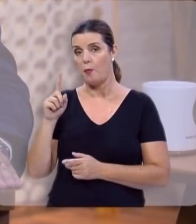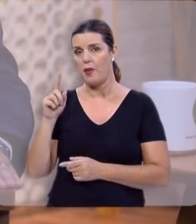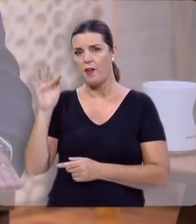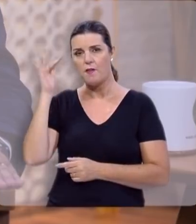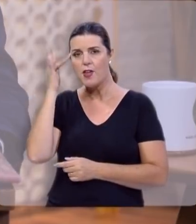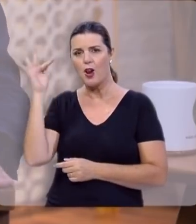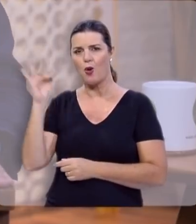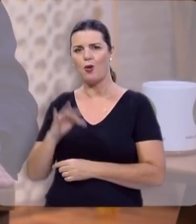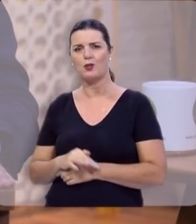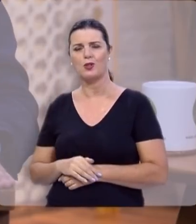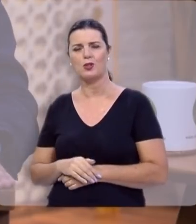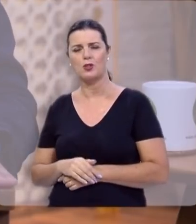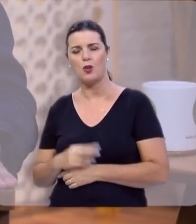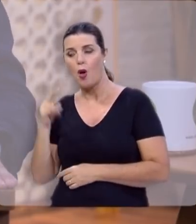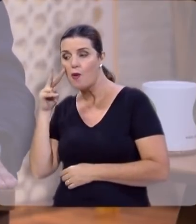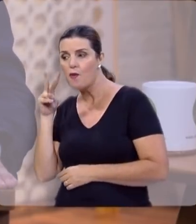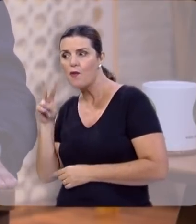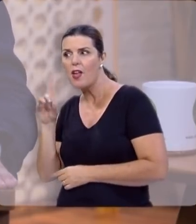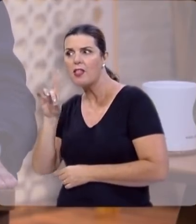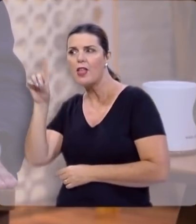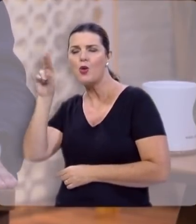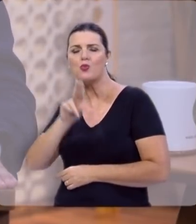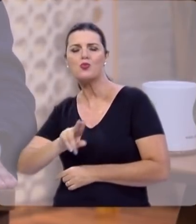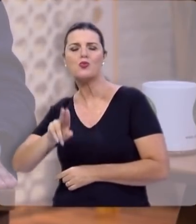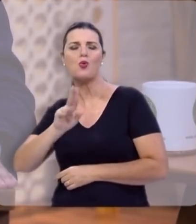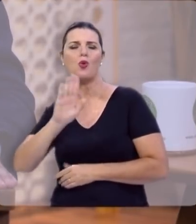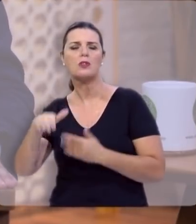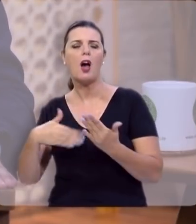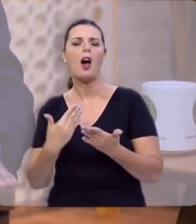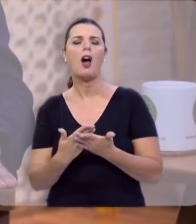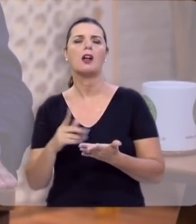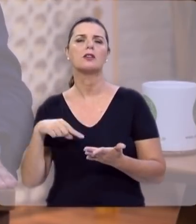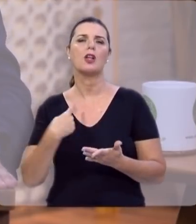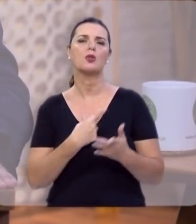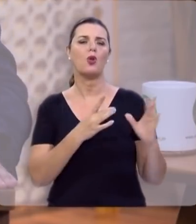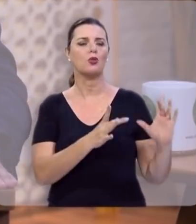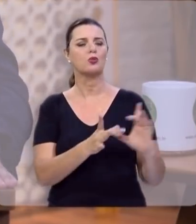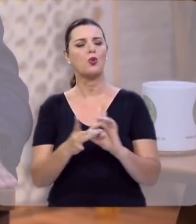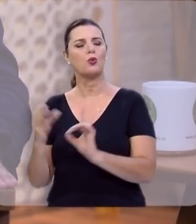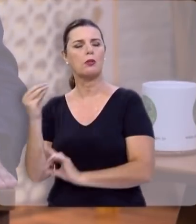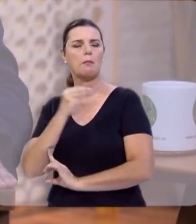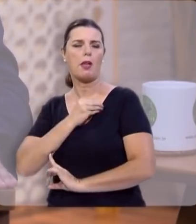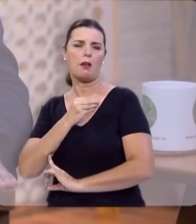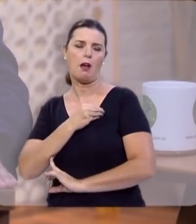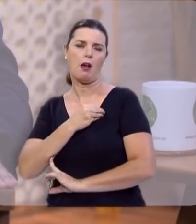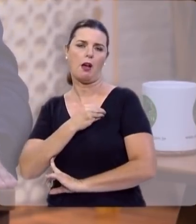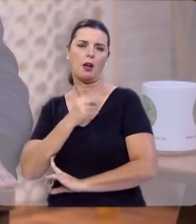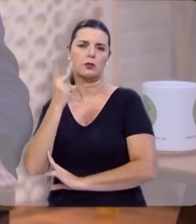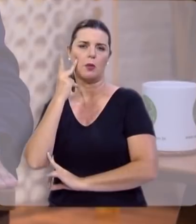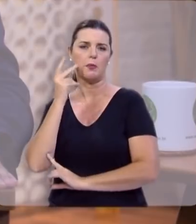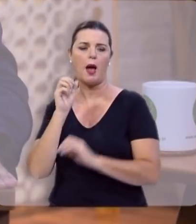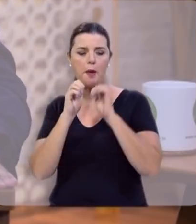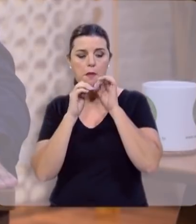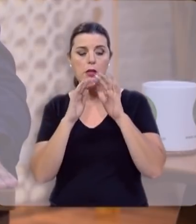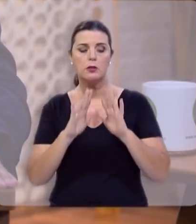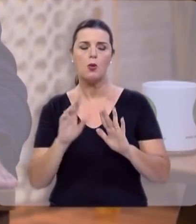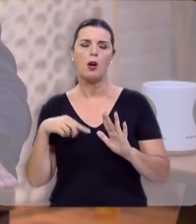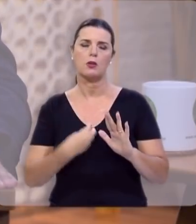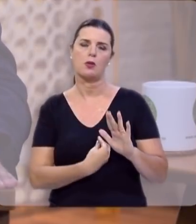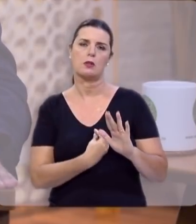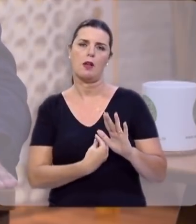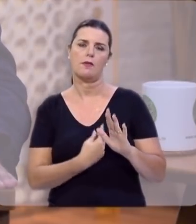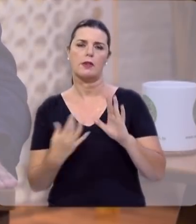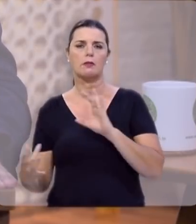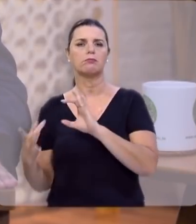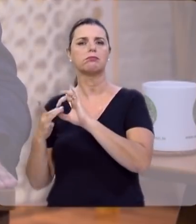abordou, nós vemos que Deus usa até o nosso contexto de pecado para nos abençoar